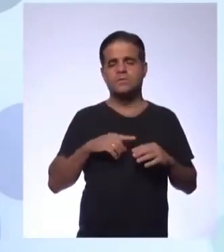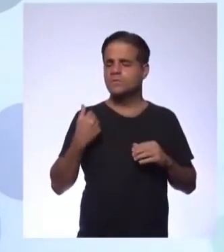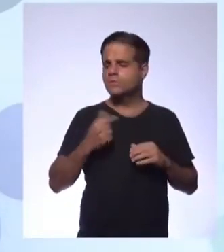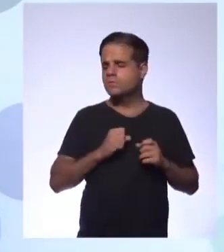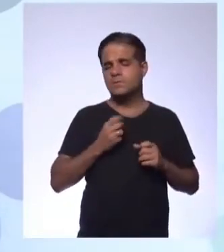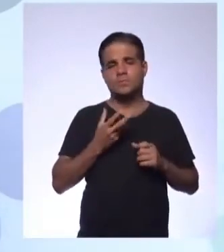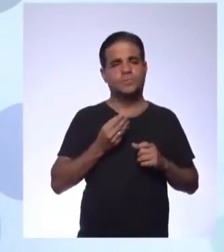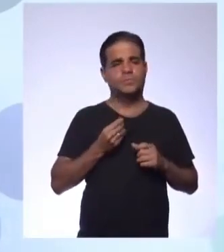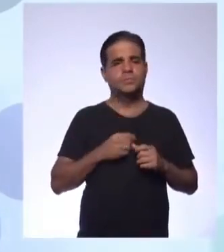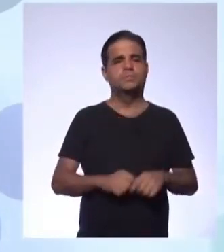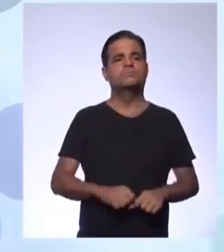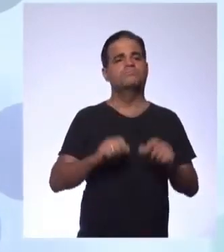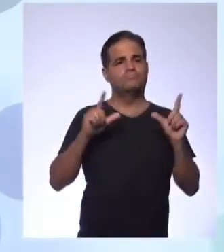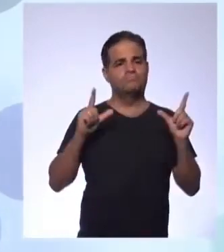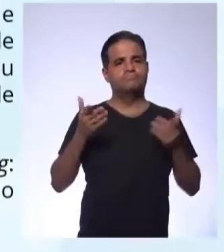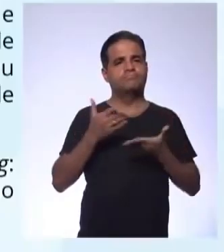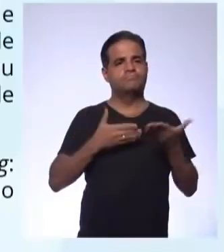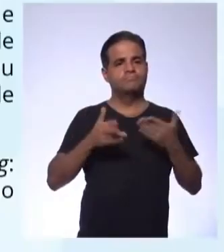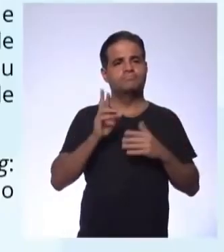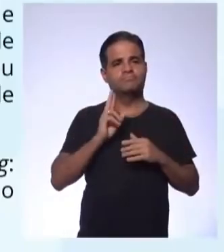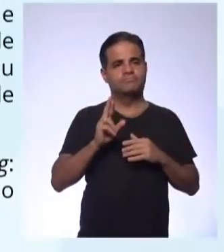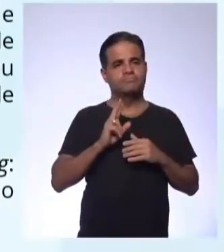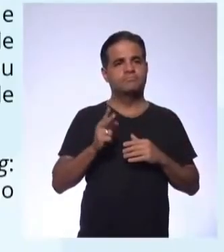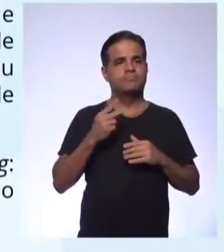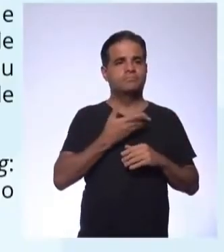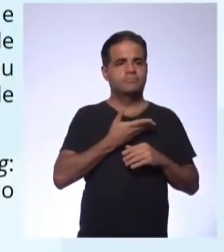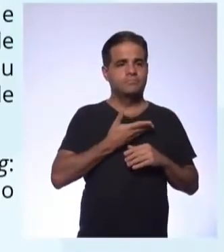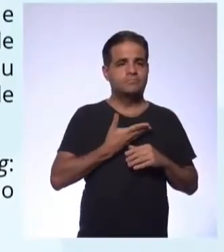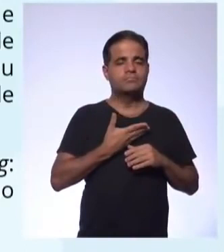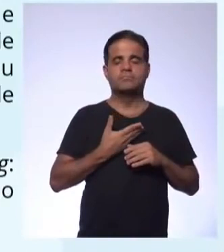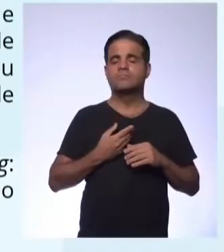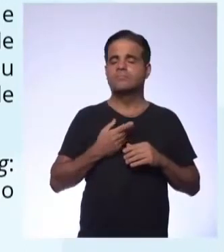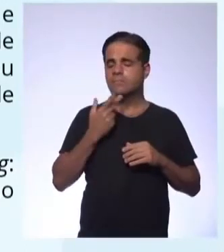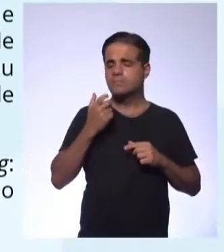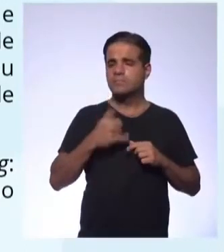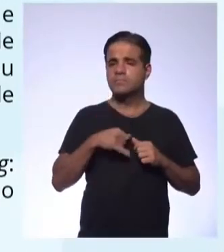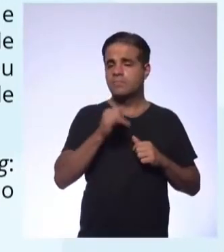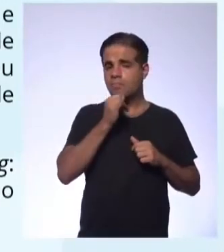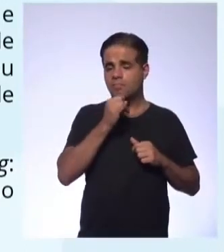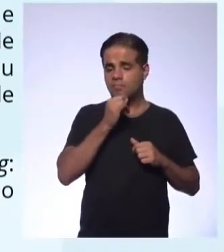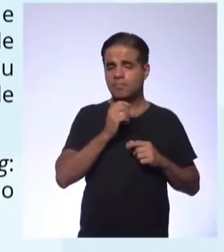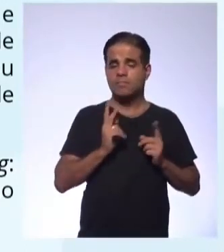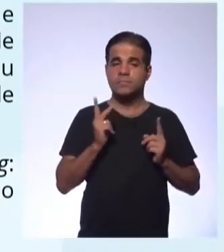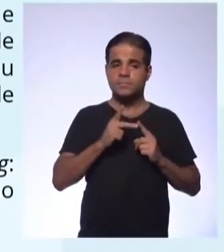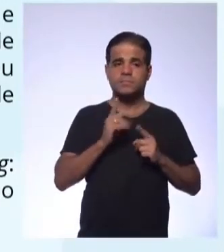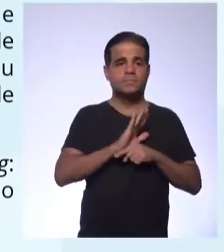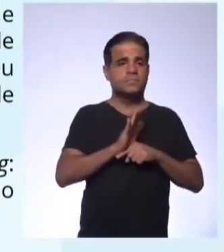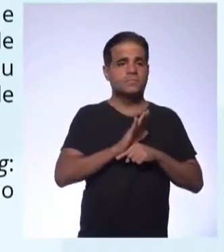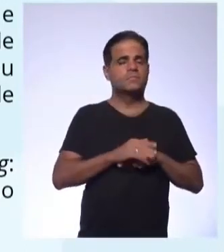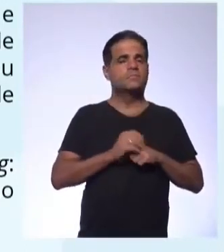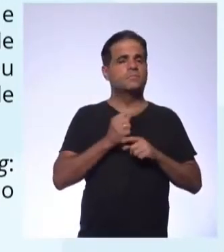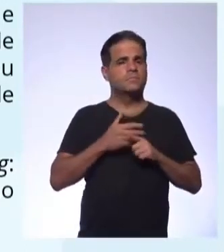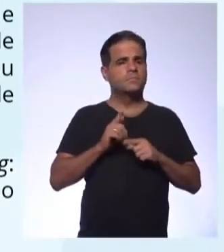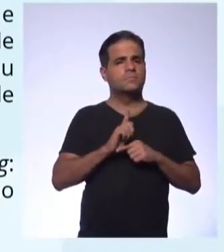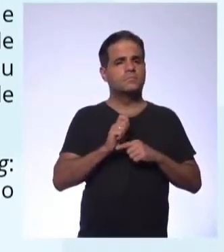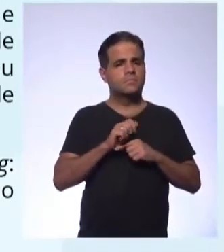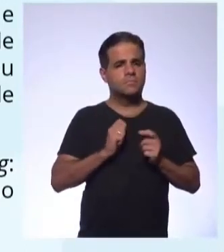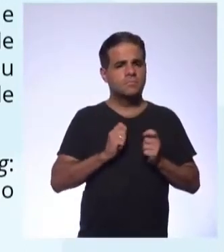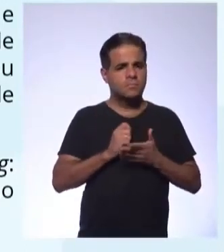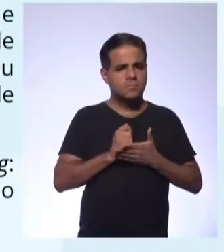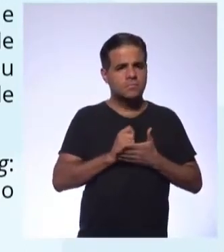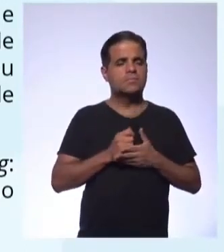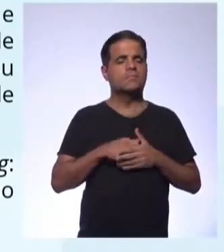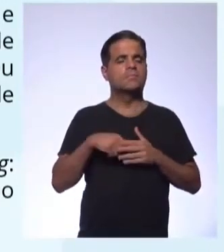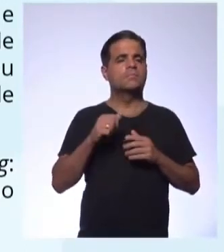caramba. Na tela, compartilhe sua resposta com seus colegas, citando exemplos de personagens do cinema, de séries, games, da